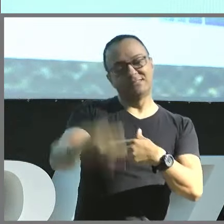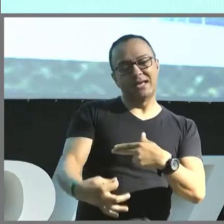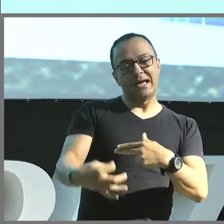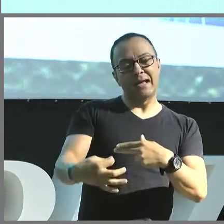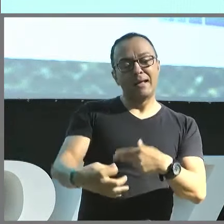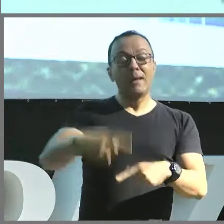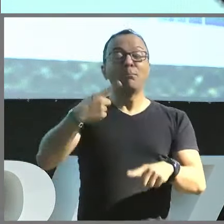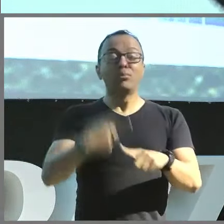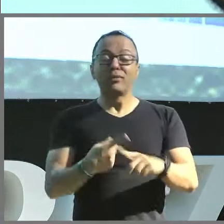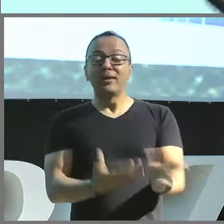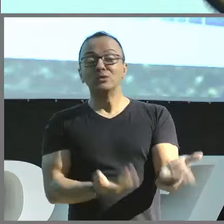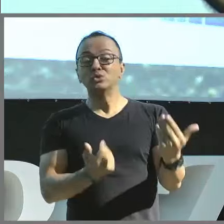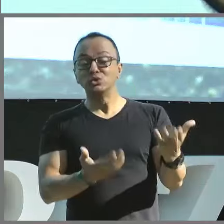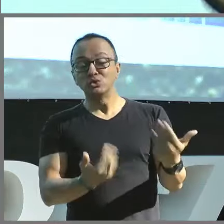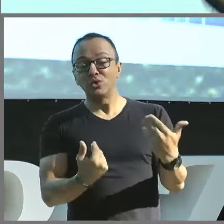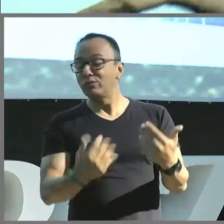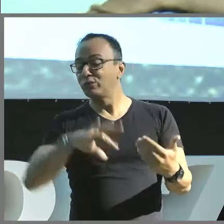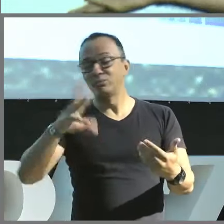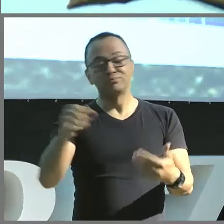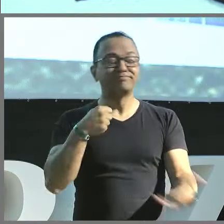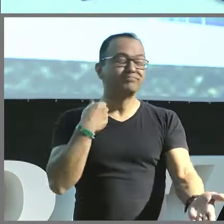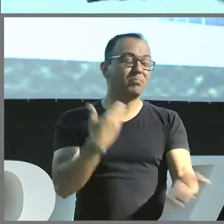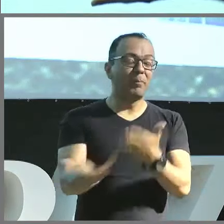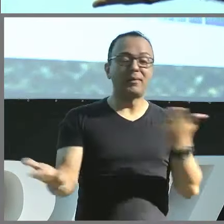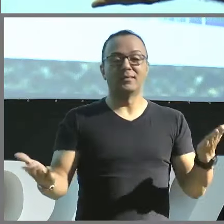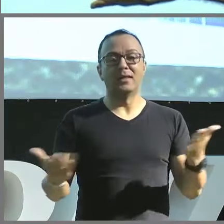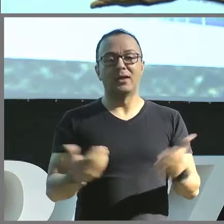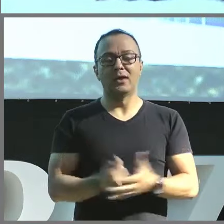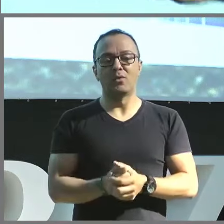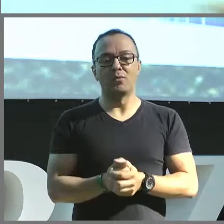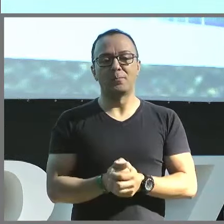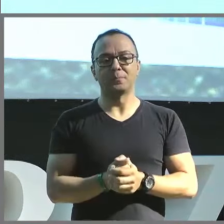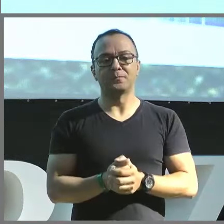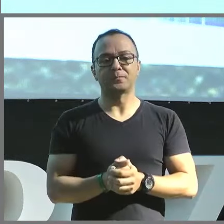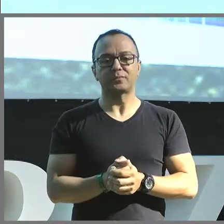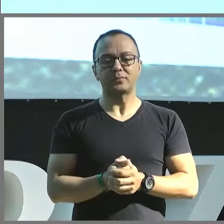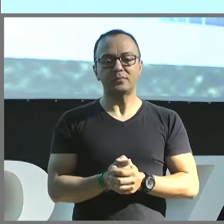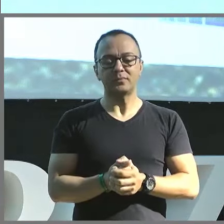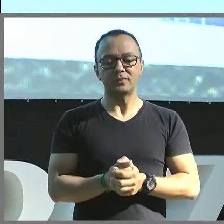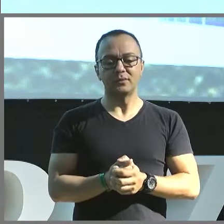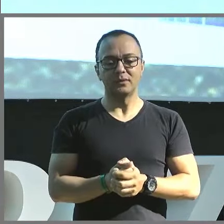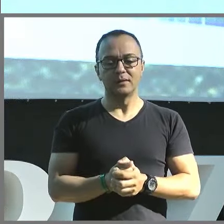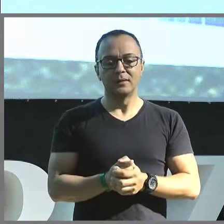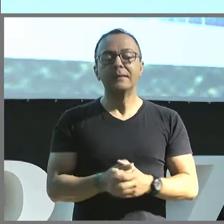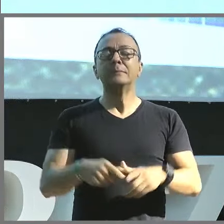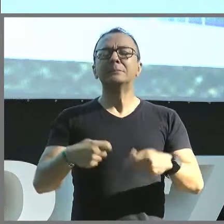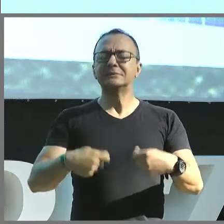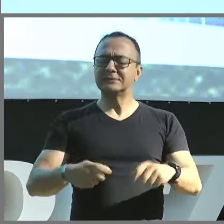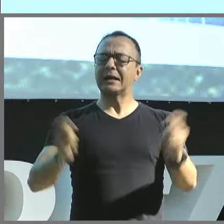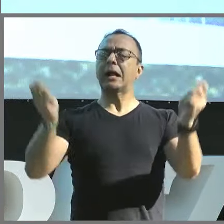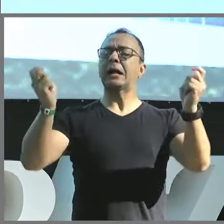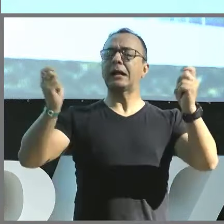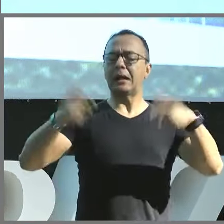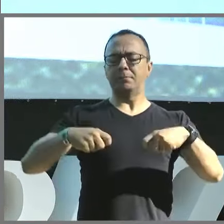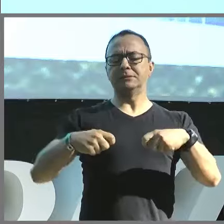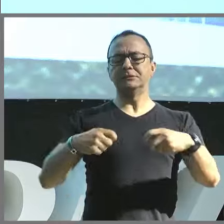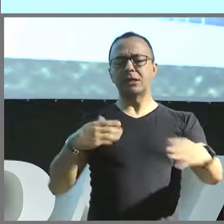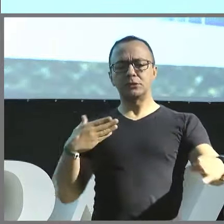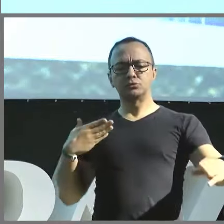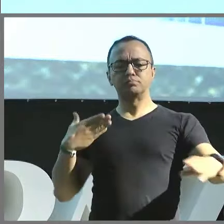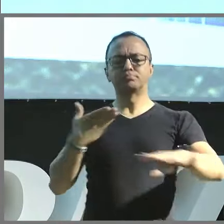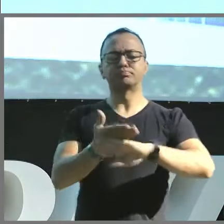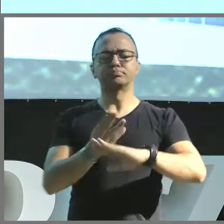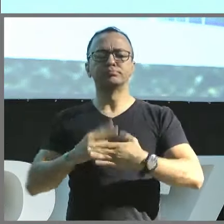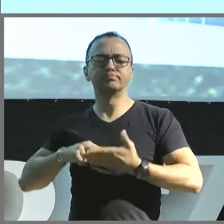no mundo online, escasseia a competência para lidar no mundo presencial.